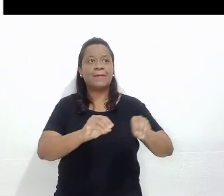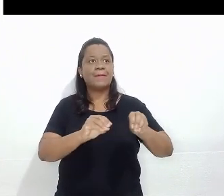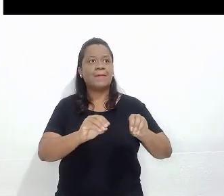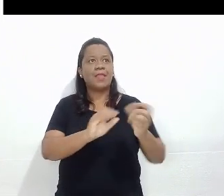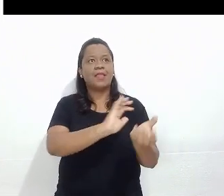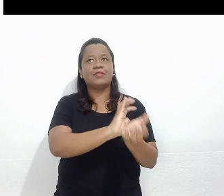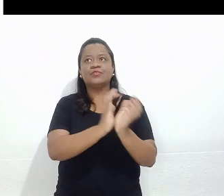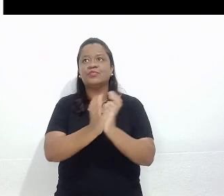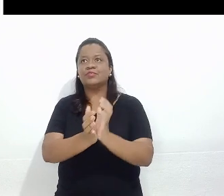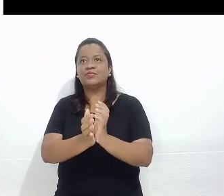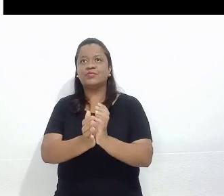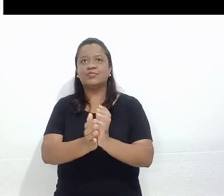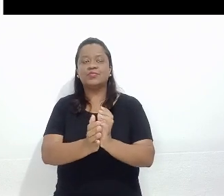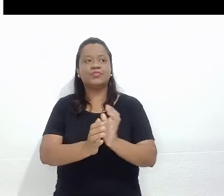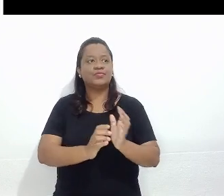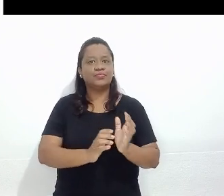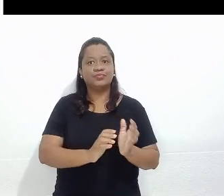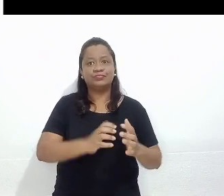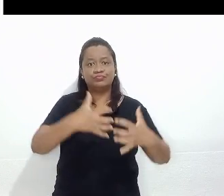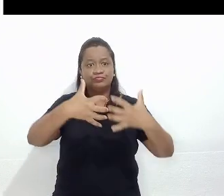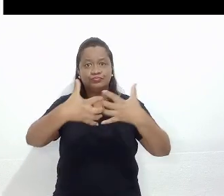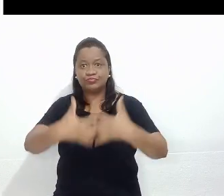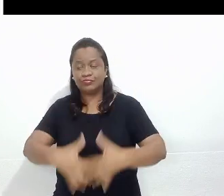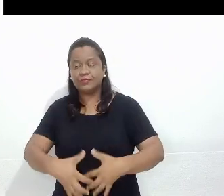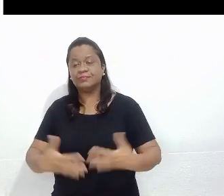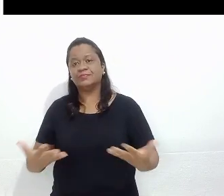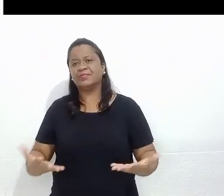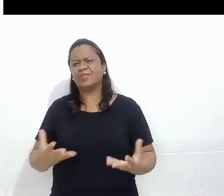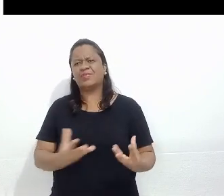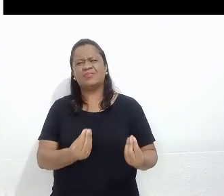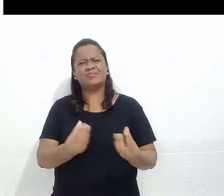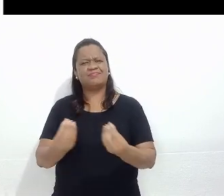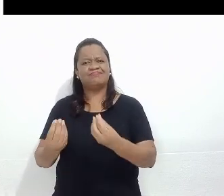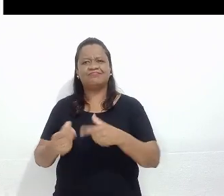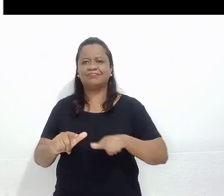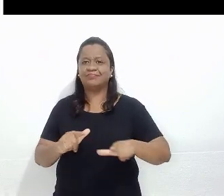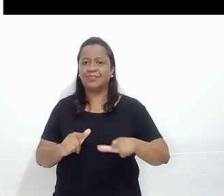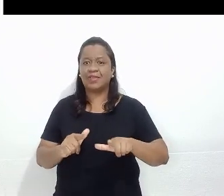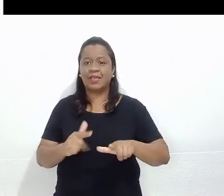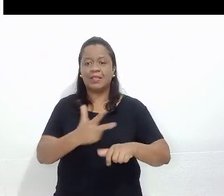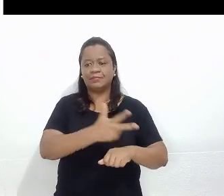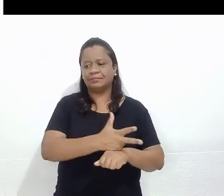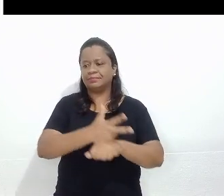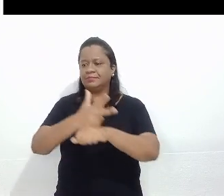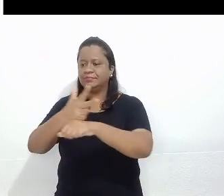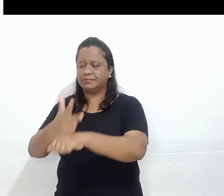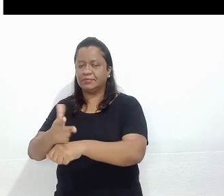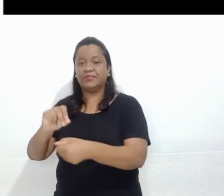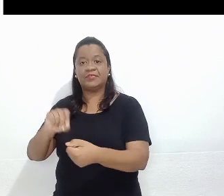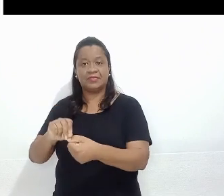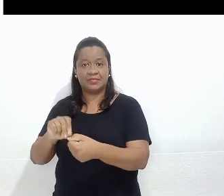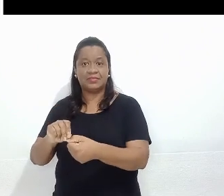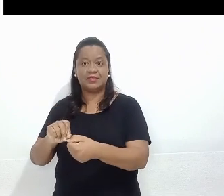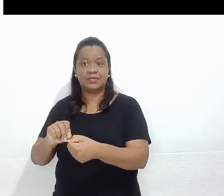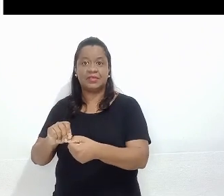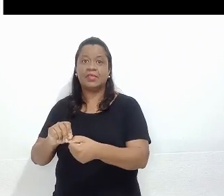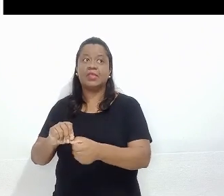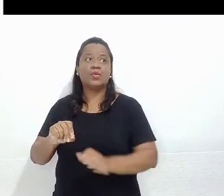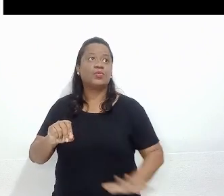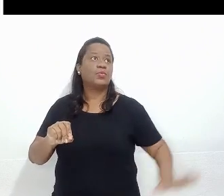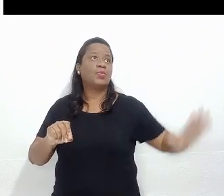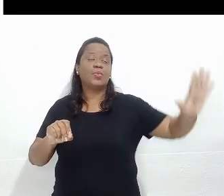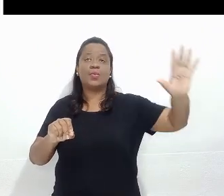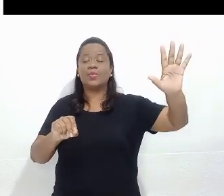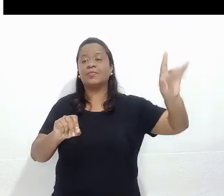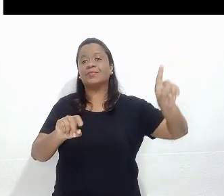maquinária. Então, tudo isso é muito trabalho. Então, você, uma vez que posiciona a câmera, vai ser feito aqui, você faz todos os planos